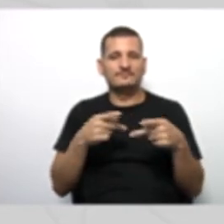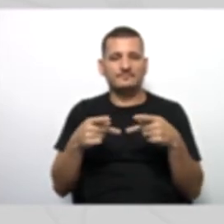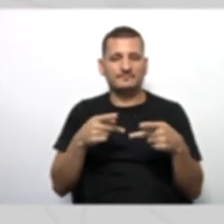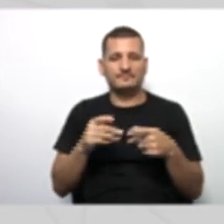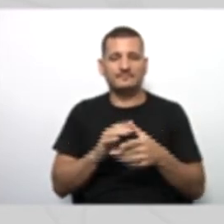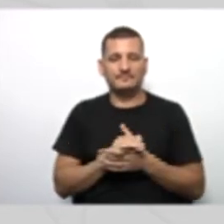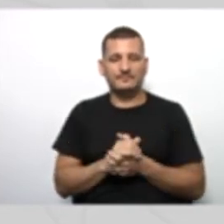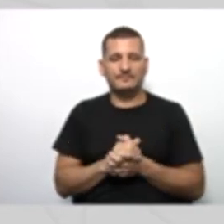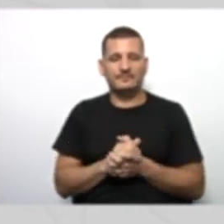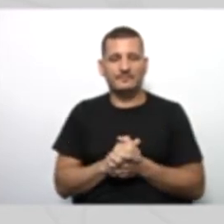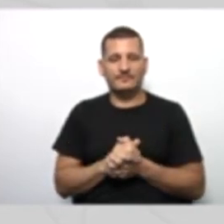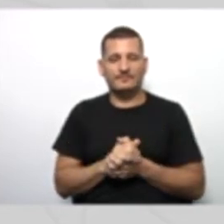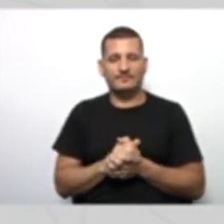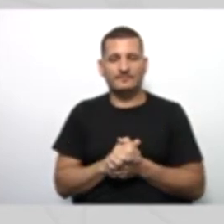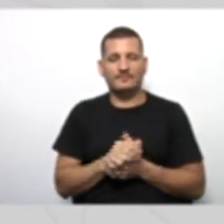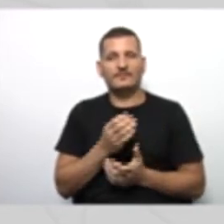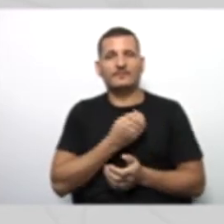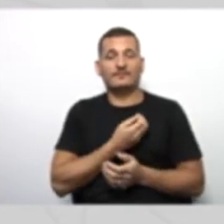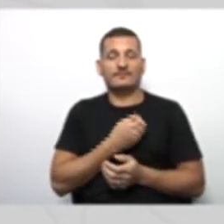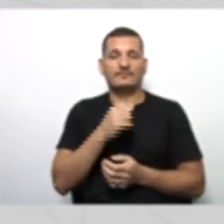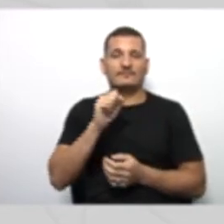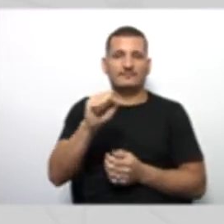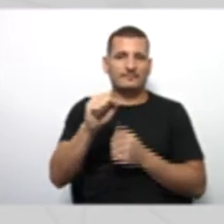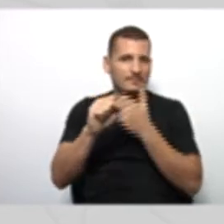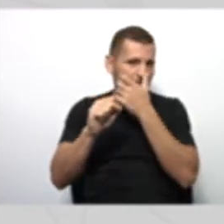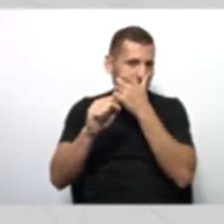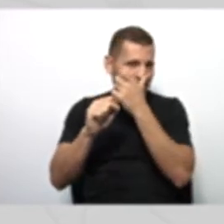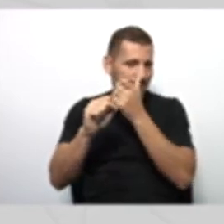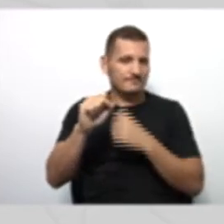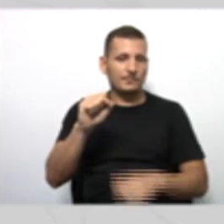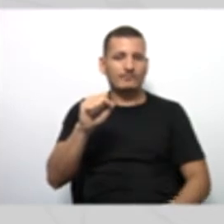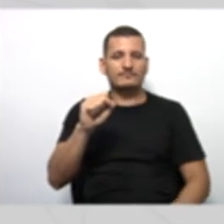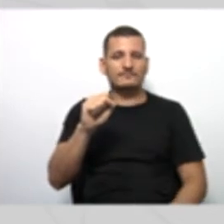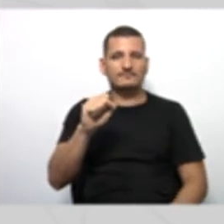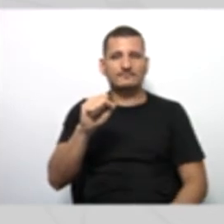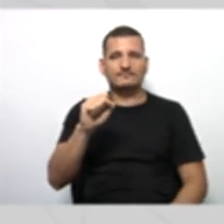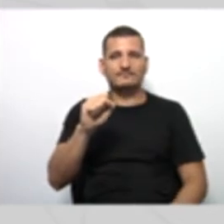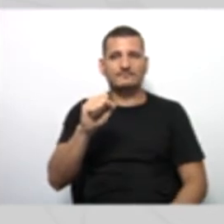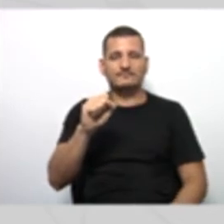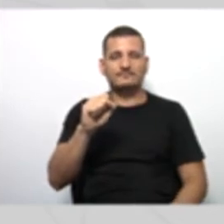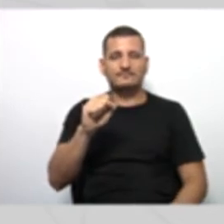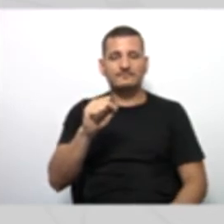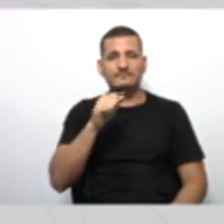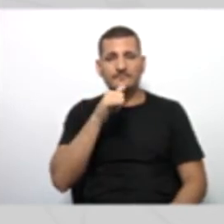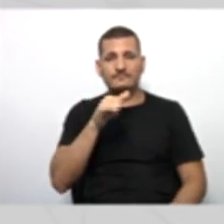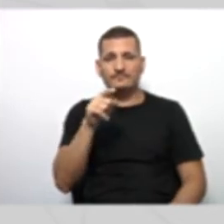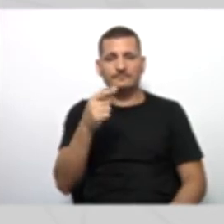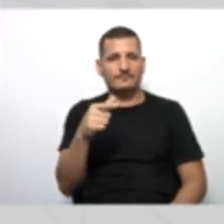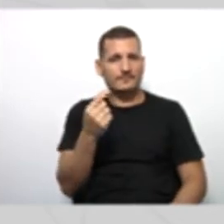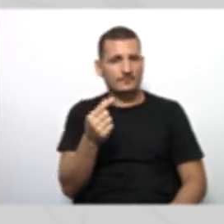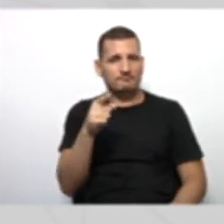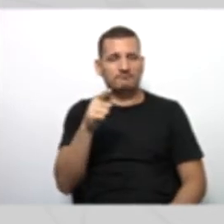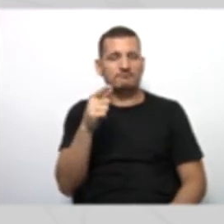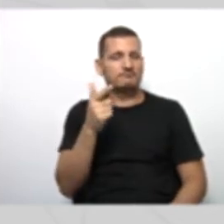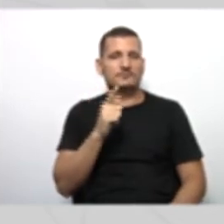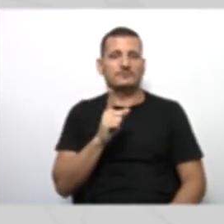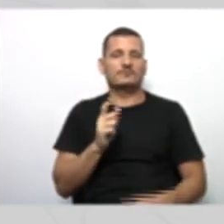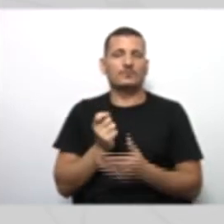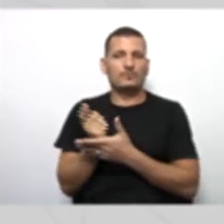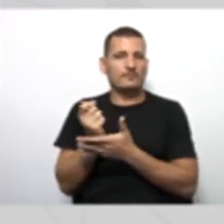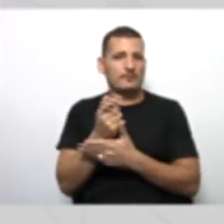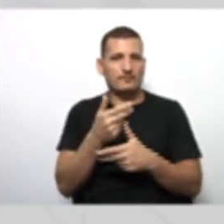probabilidade crítica de acontecer, está sempre comigo. O que é isso? Risco alto, impacto alto, probabilidade